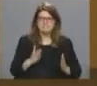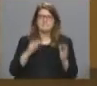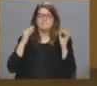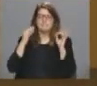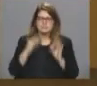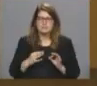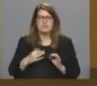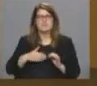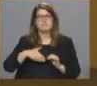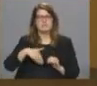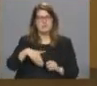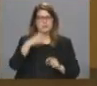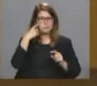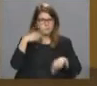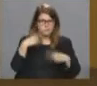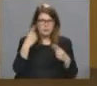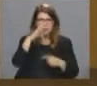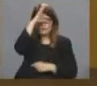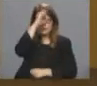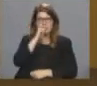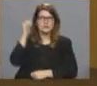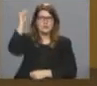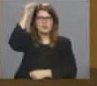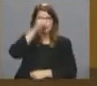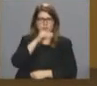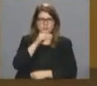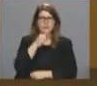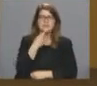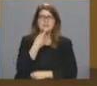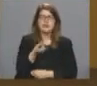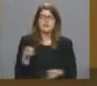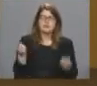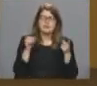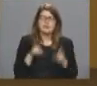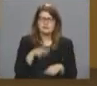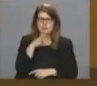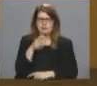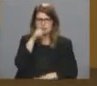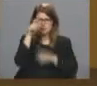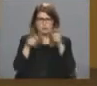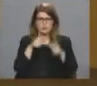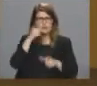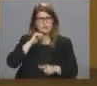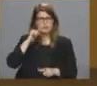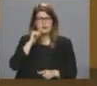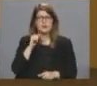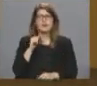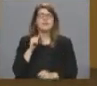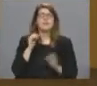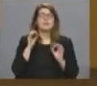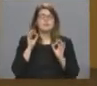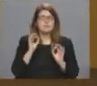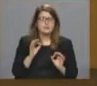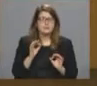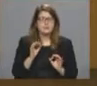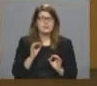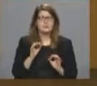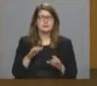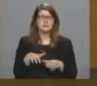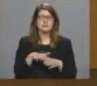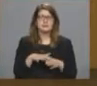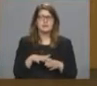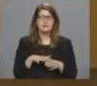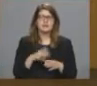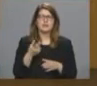pronúncia perante o Governo da República, reafirmando que os açorianos querem melhorias na simplificação do processo